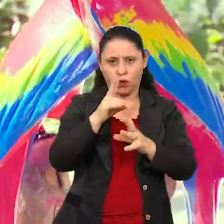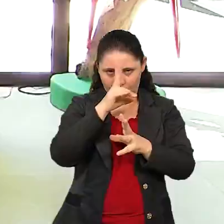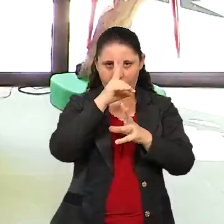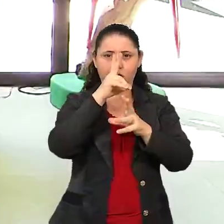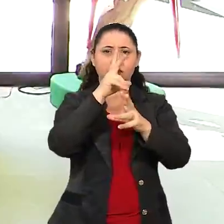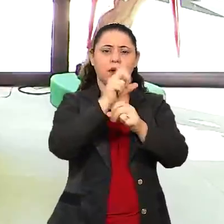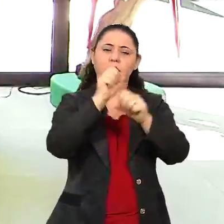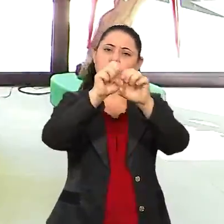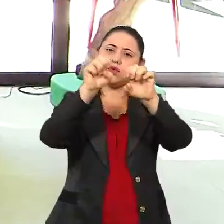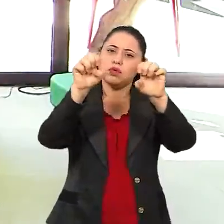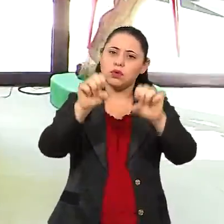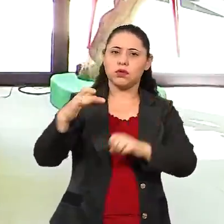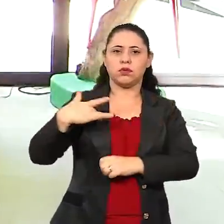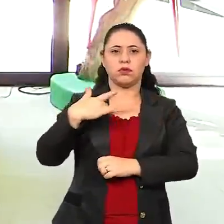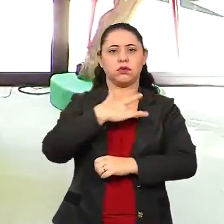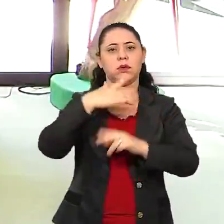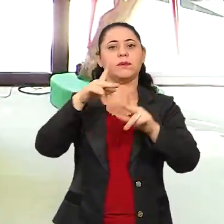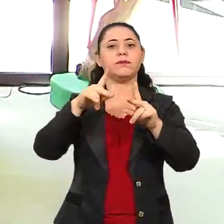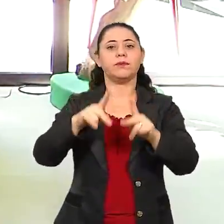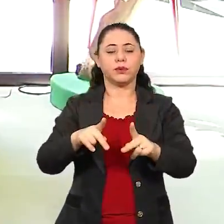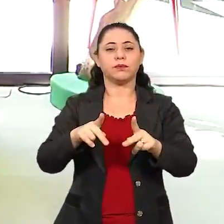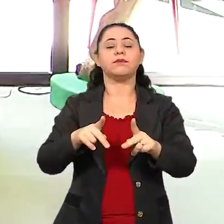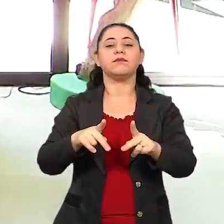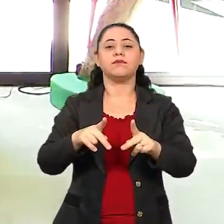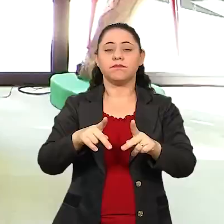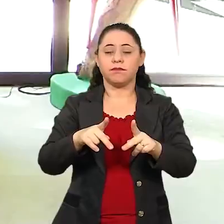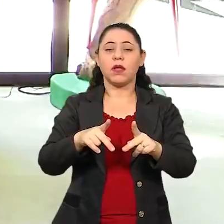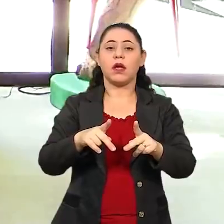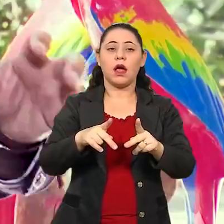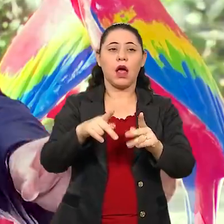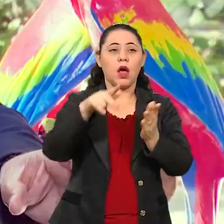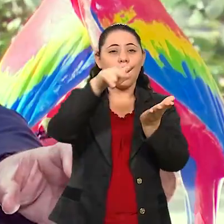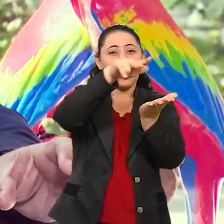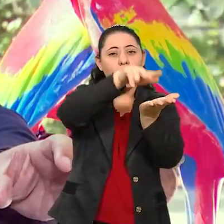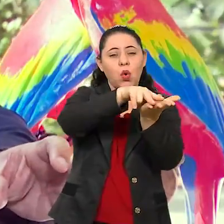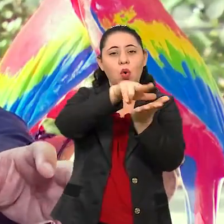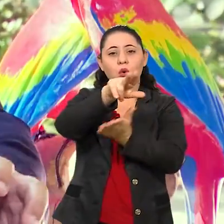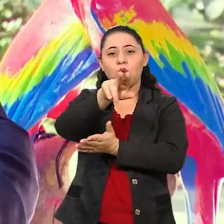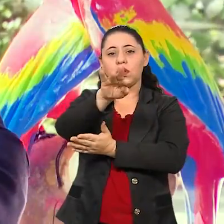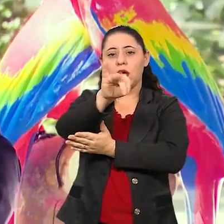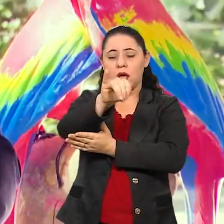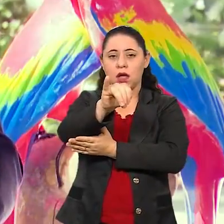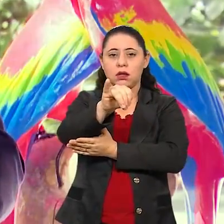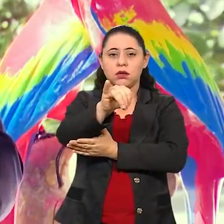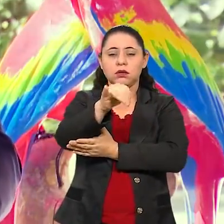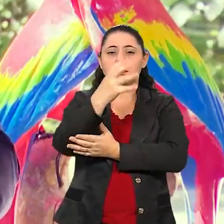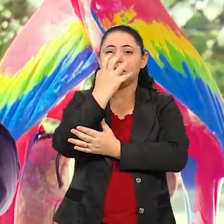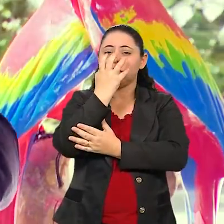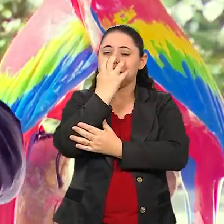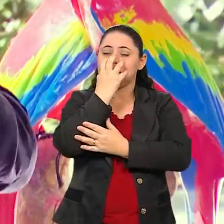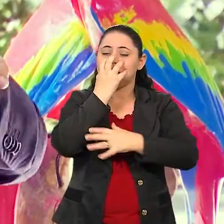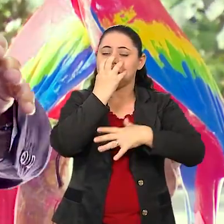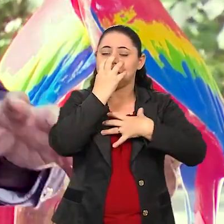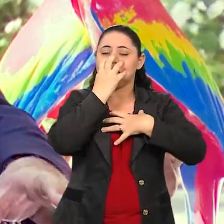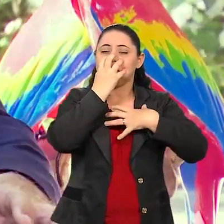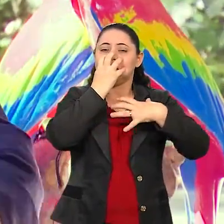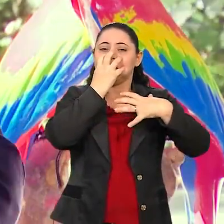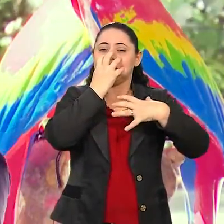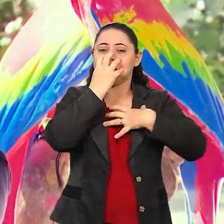muito fortaleceu a estrutura da saúde pública leitos de UTI respiradores